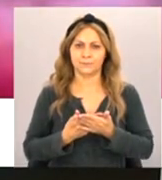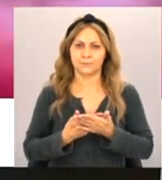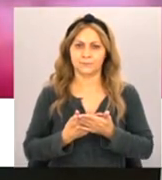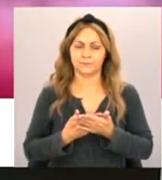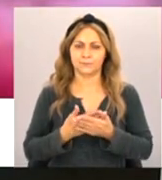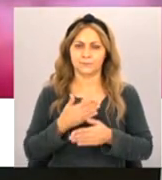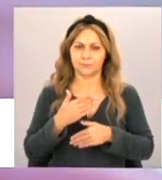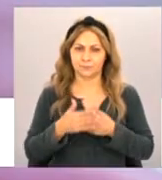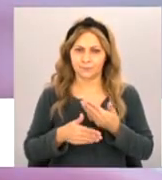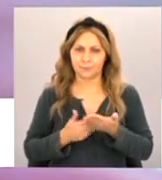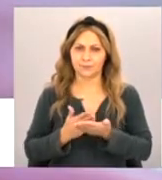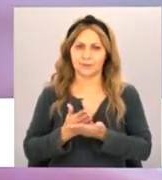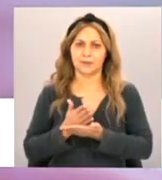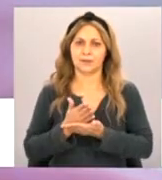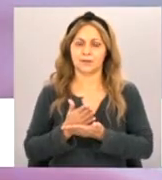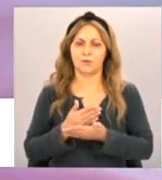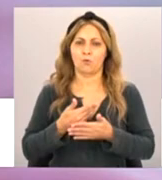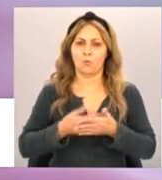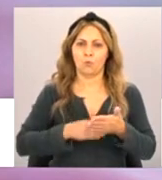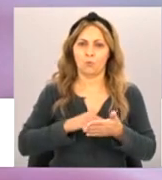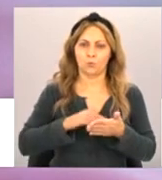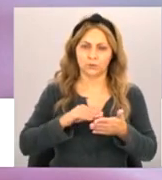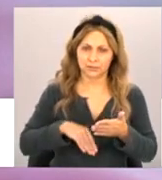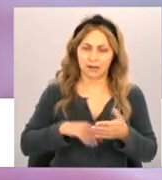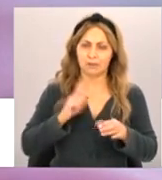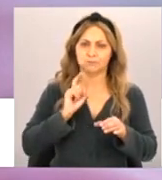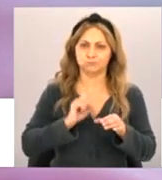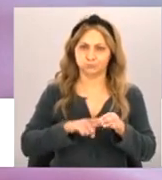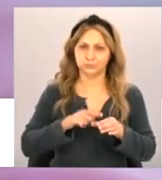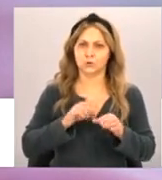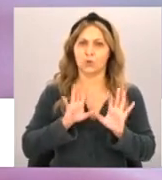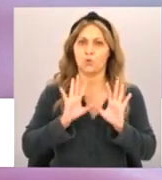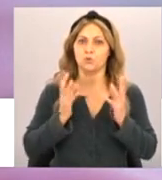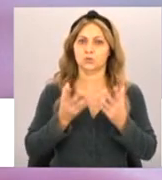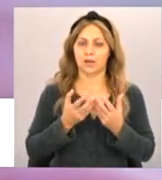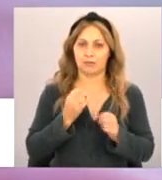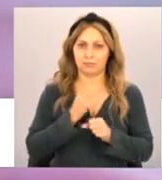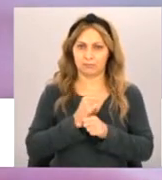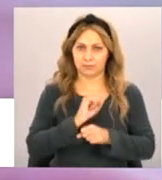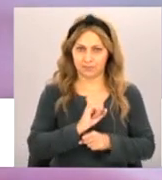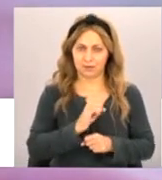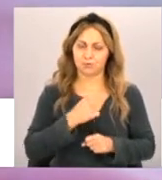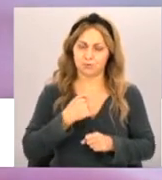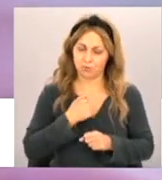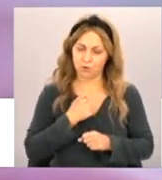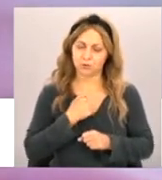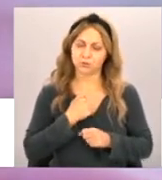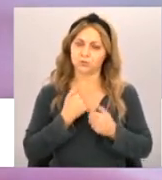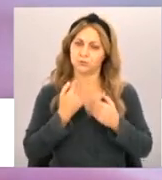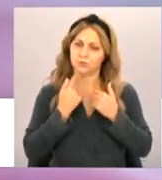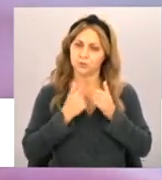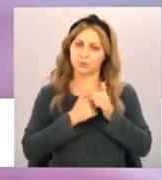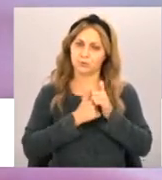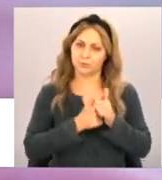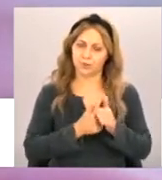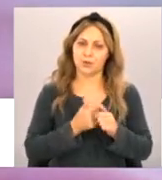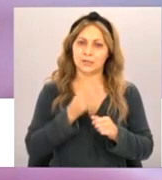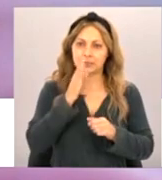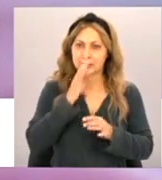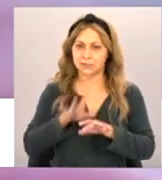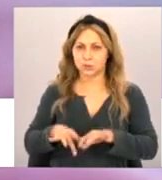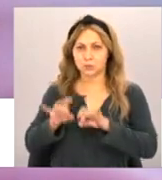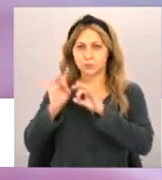continuação da validade dos contratos das Convenções coletivas de trabalho com as indenizações em caso de